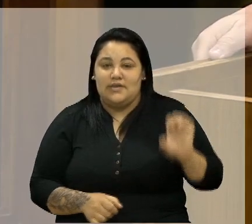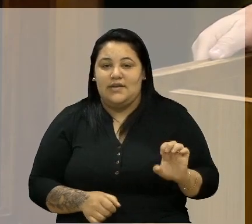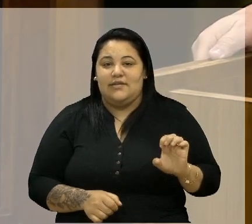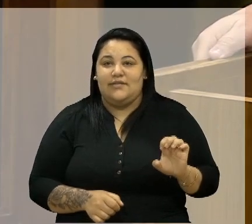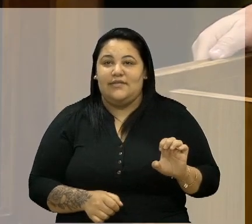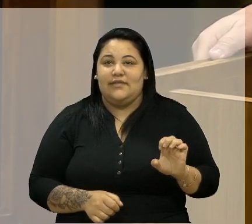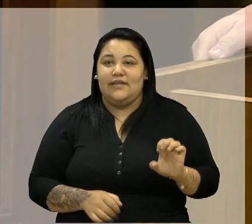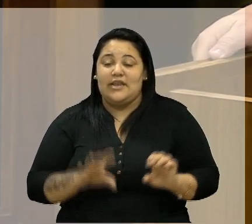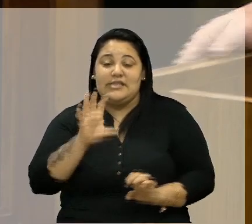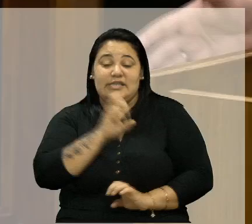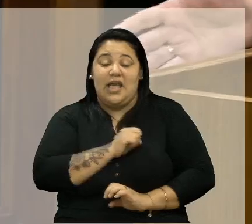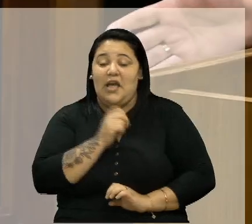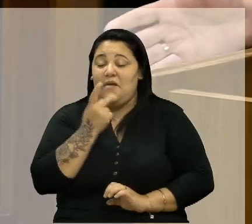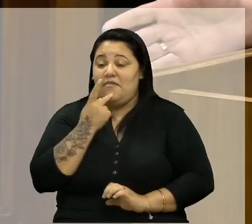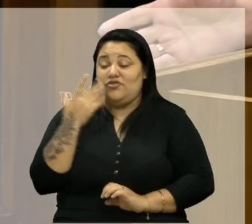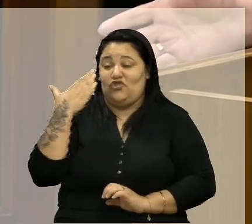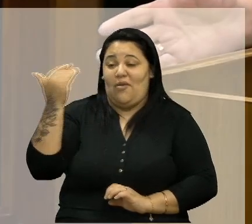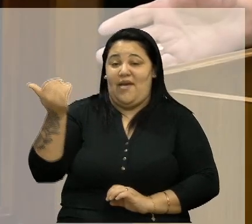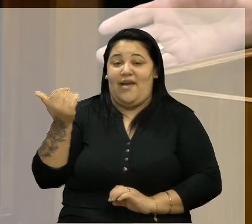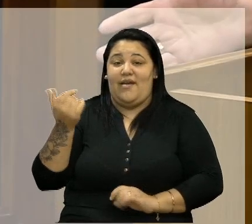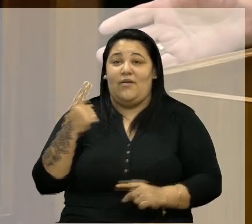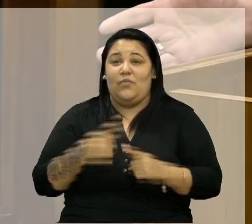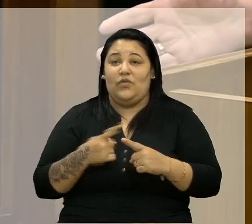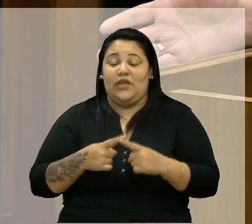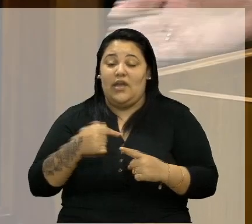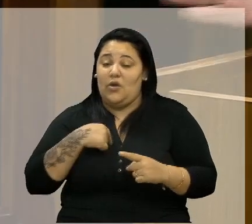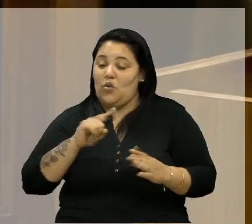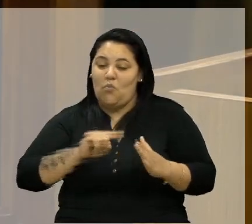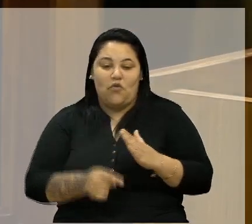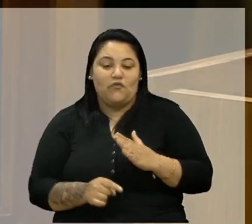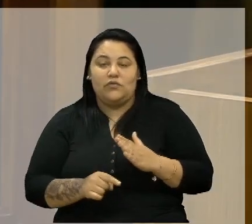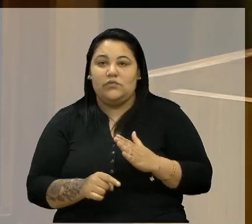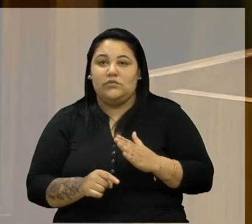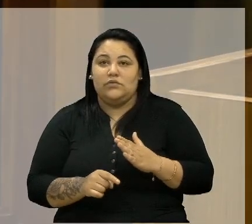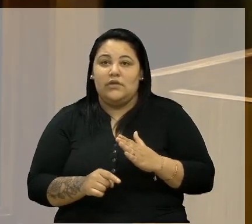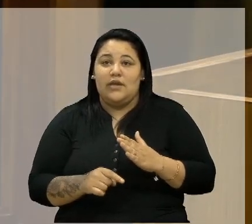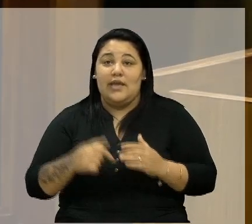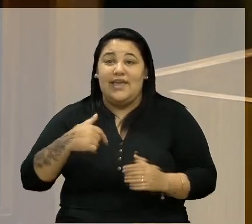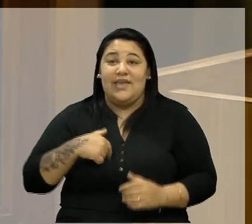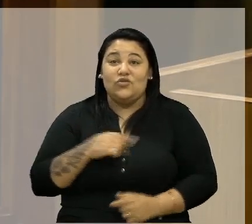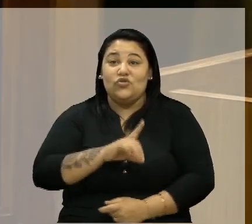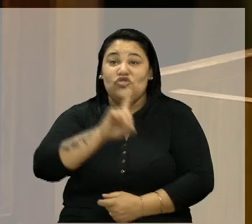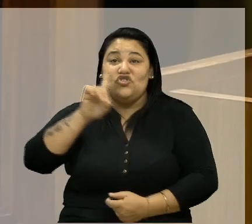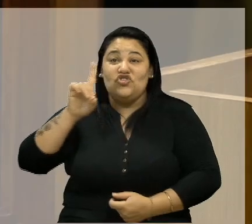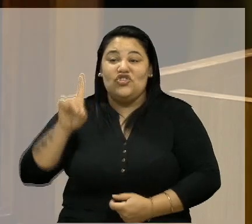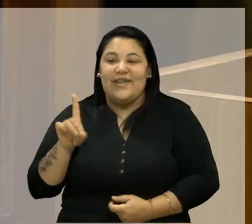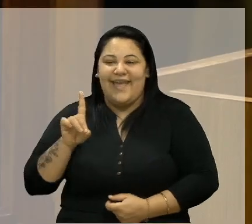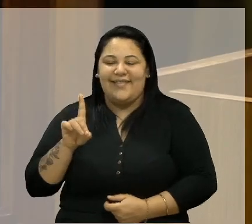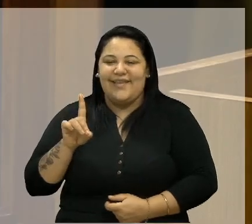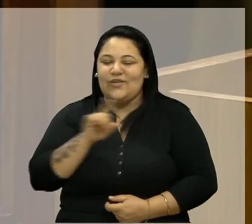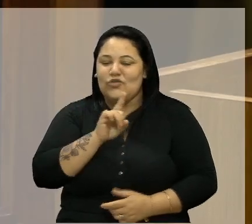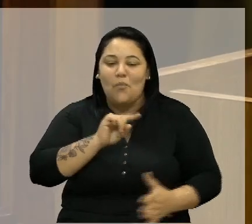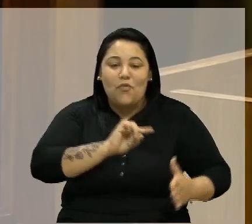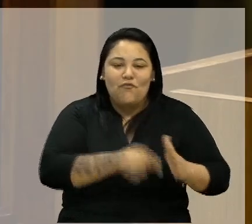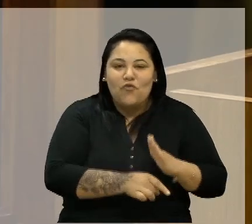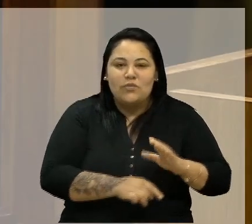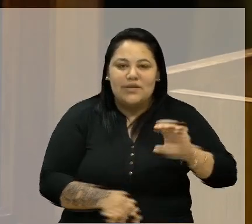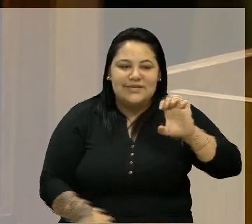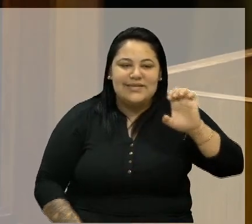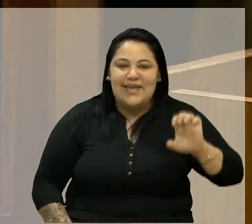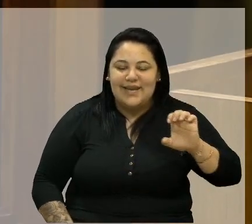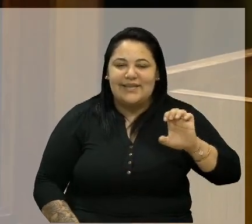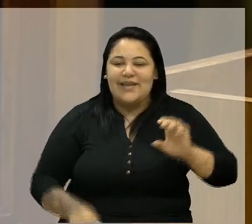adoram então ser chamados, porque eu não sou dos extremos, eu sou de direita. Não sou de extrema esquerda, nem